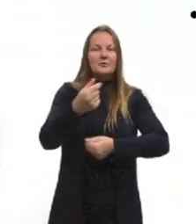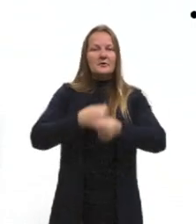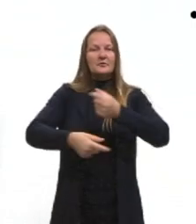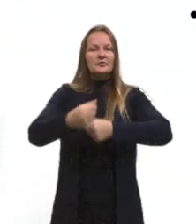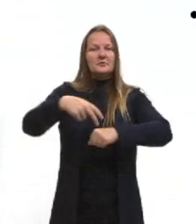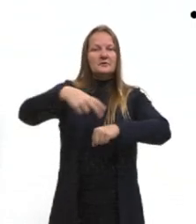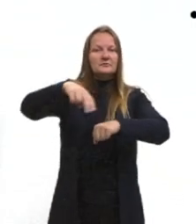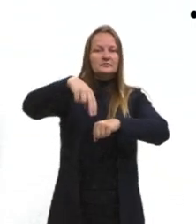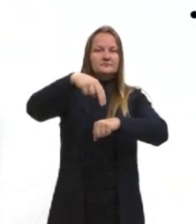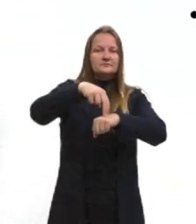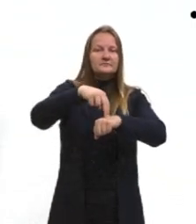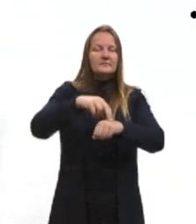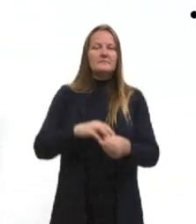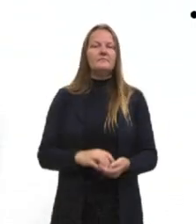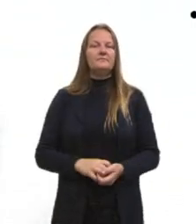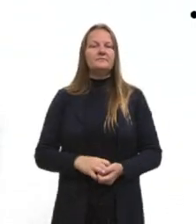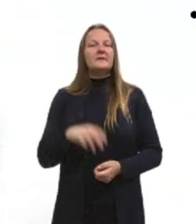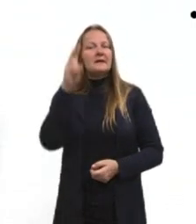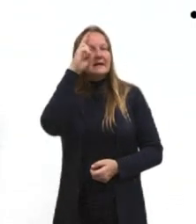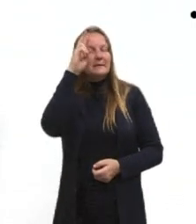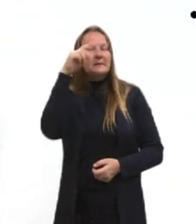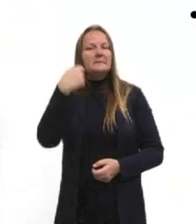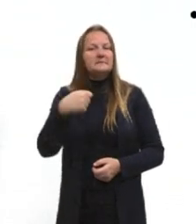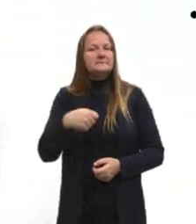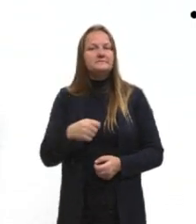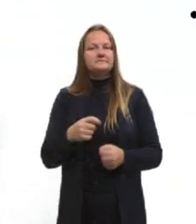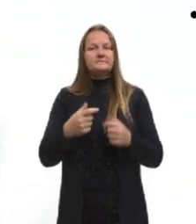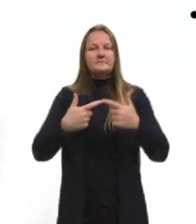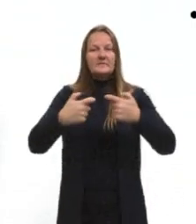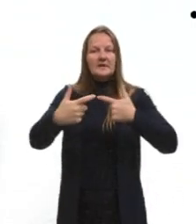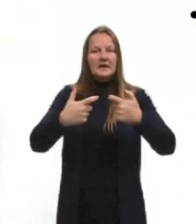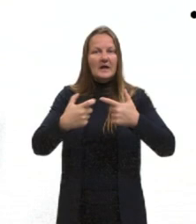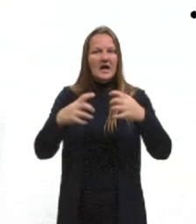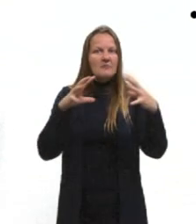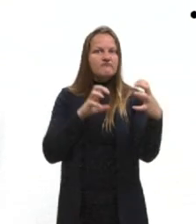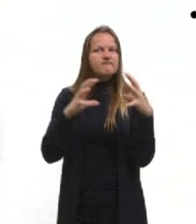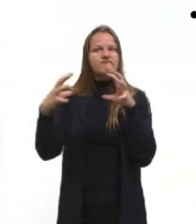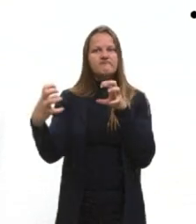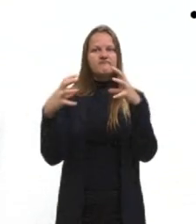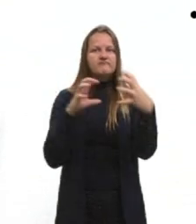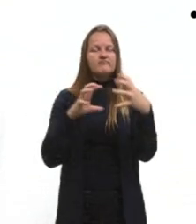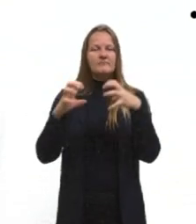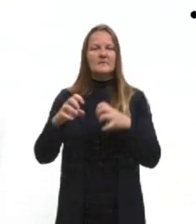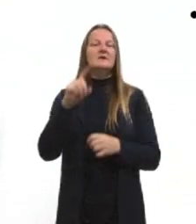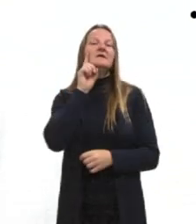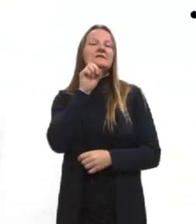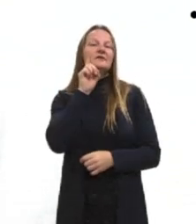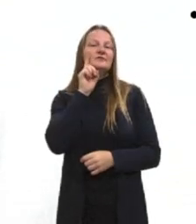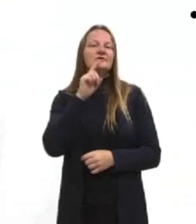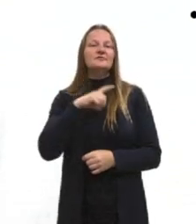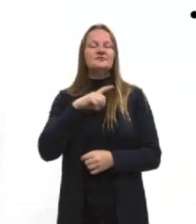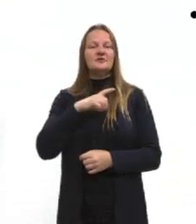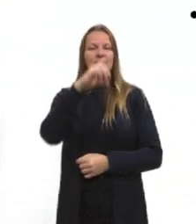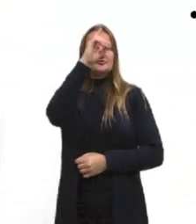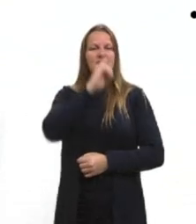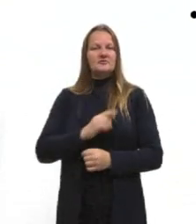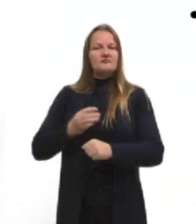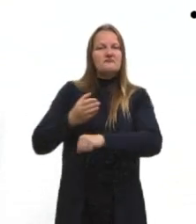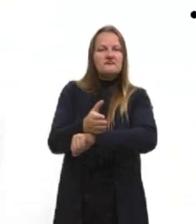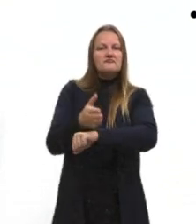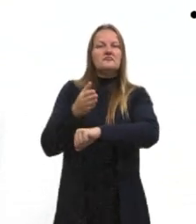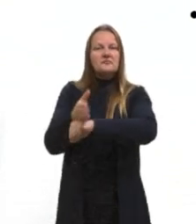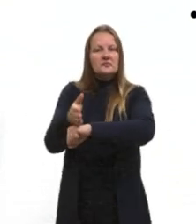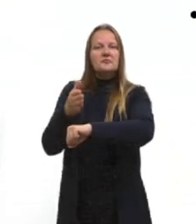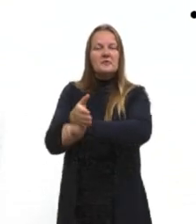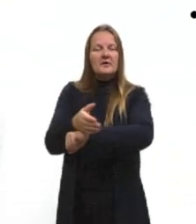do país a gente tem que lembrar que tem a questão da guerra fria né e os Estados Unidos achava que eles tinham o direito de intervir em